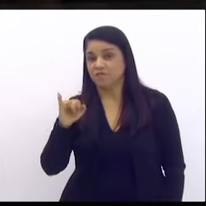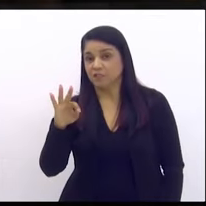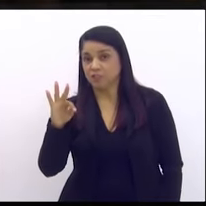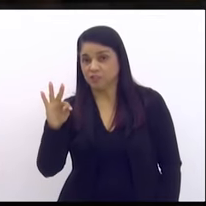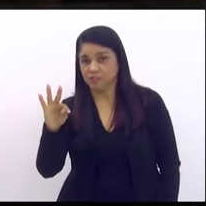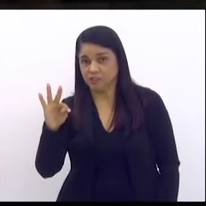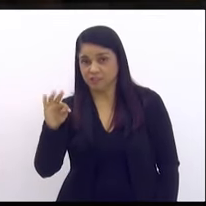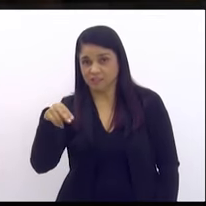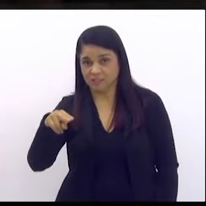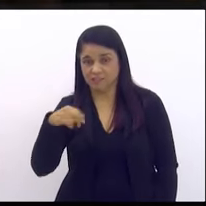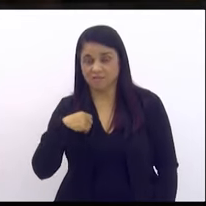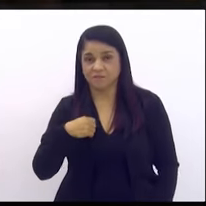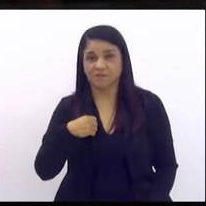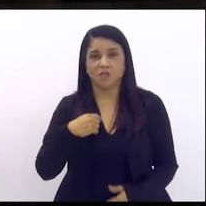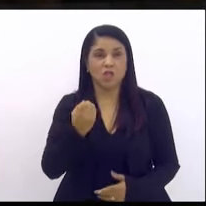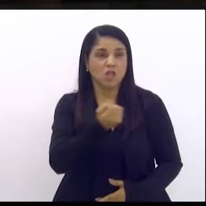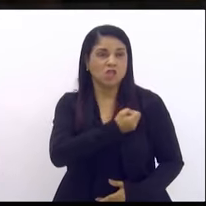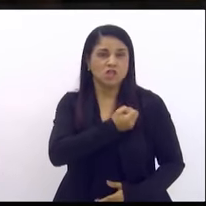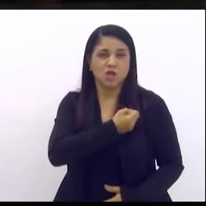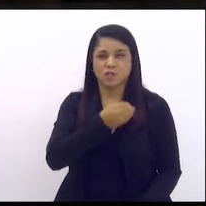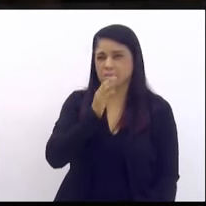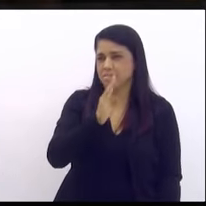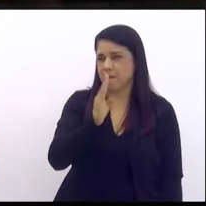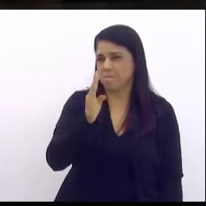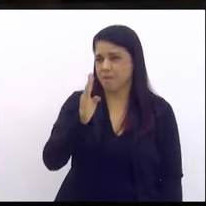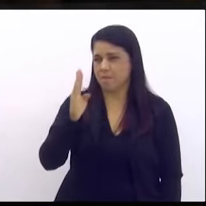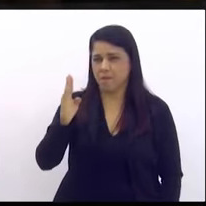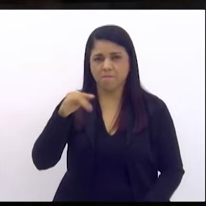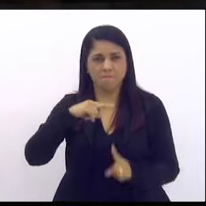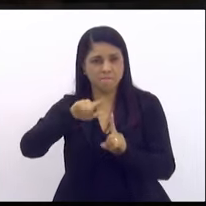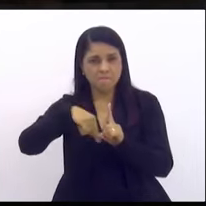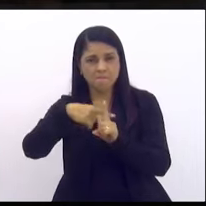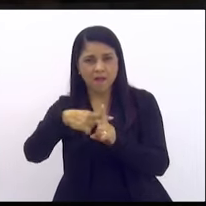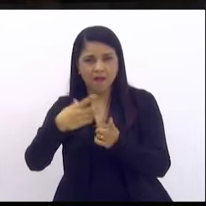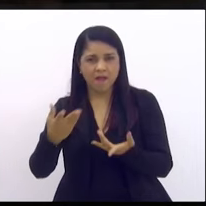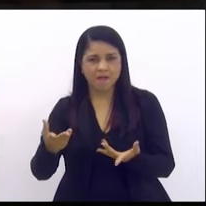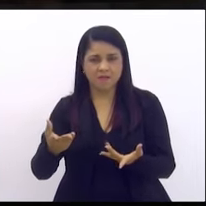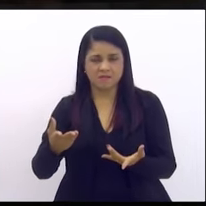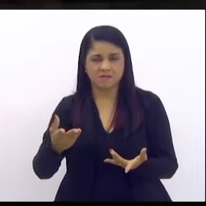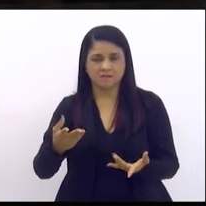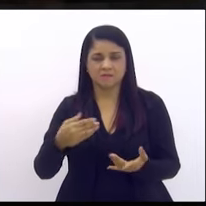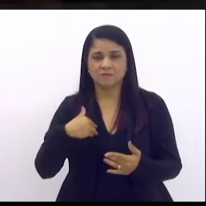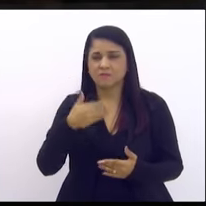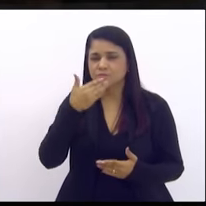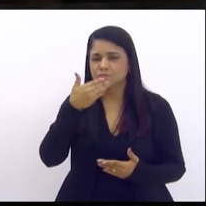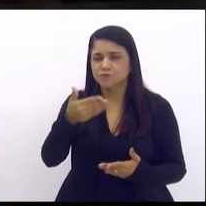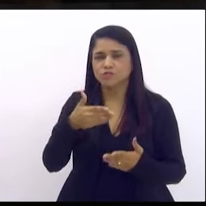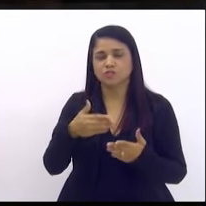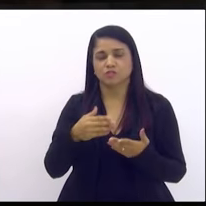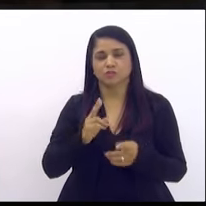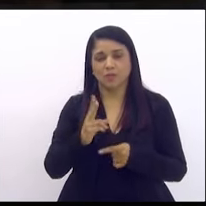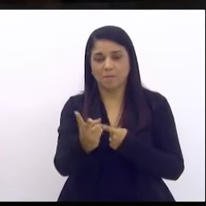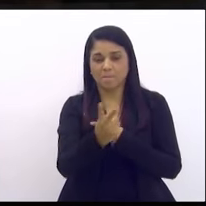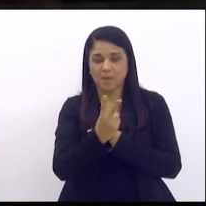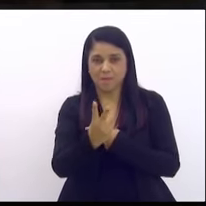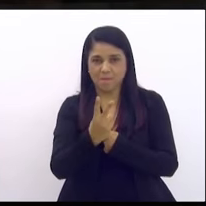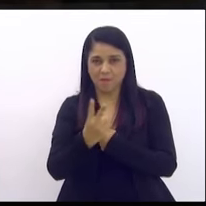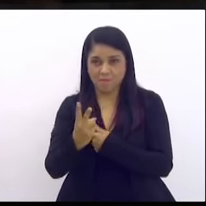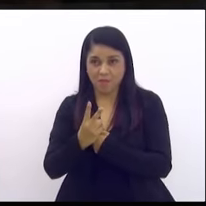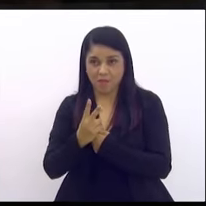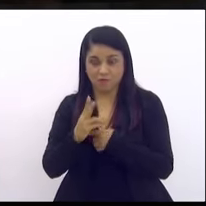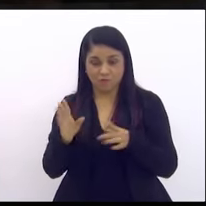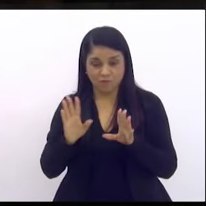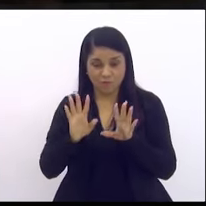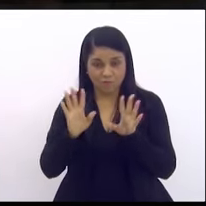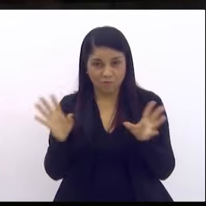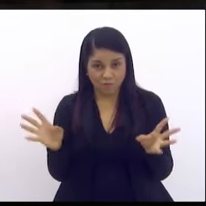a nota bbb mais e desando aprovar pedido de empréstimo quando fechou o ano de